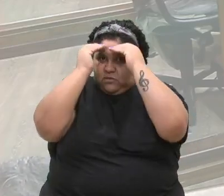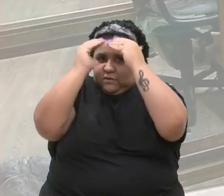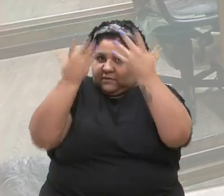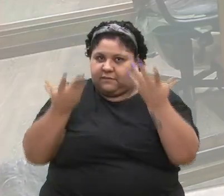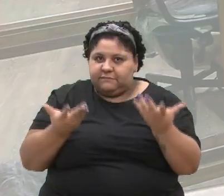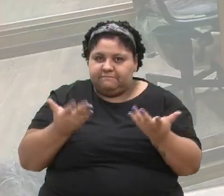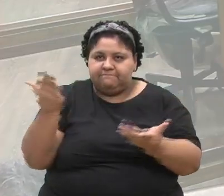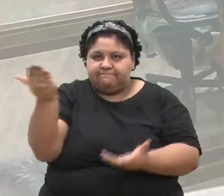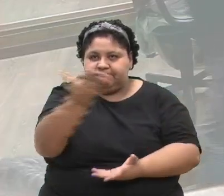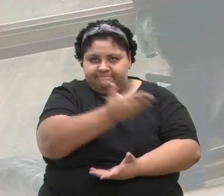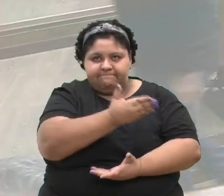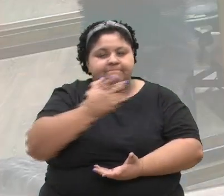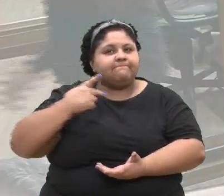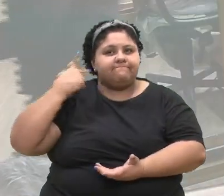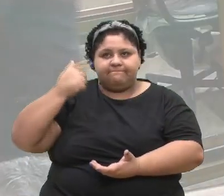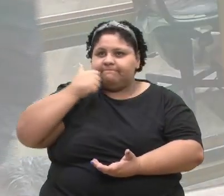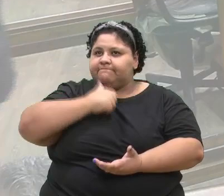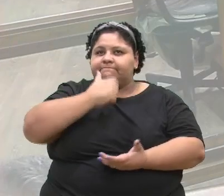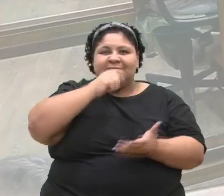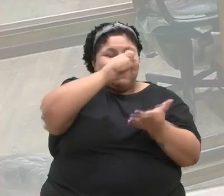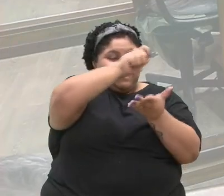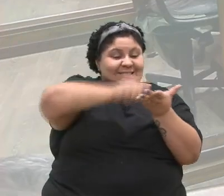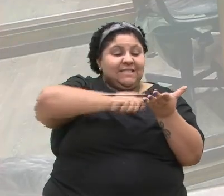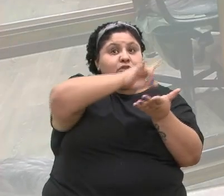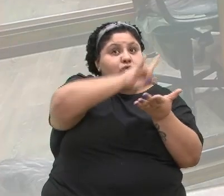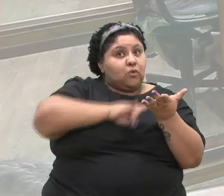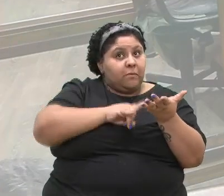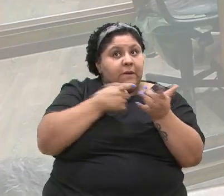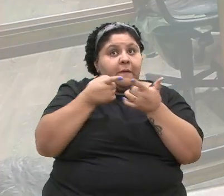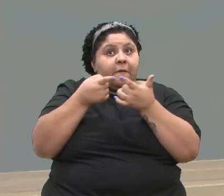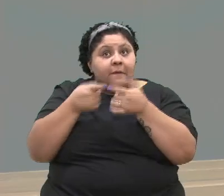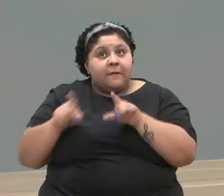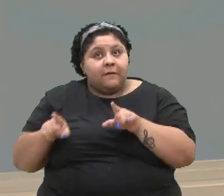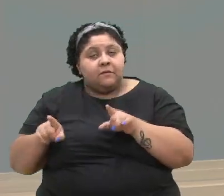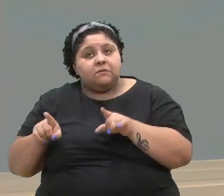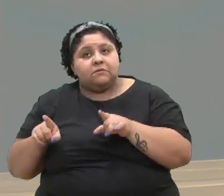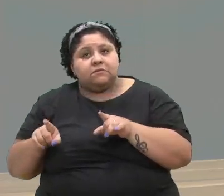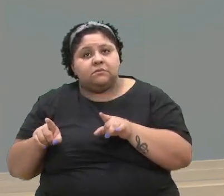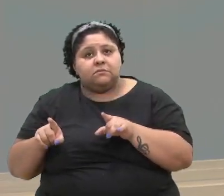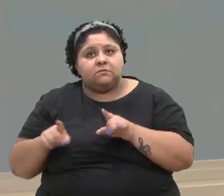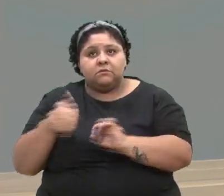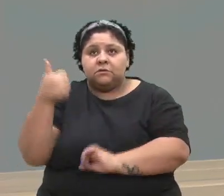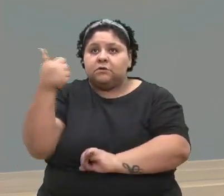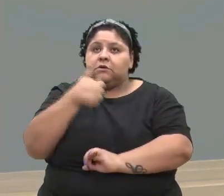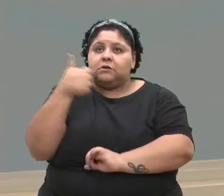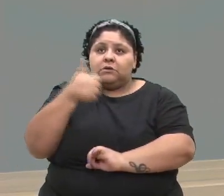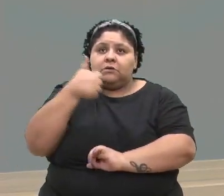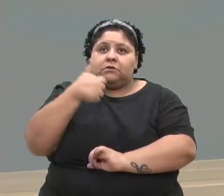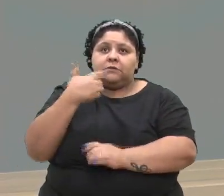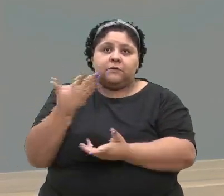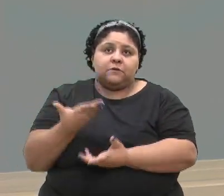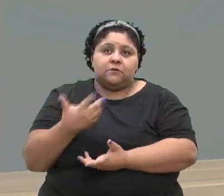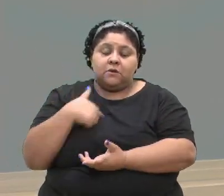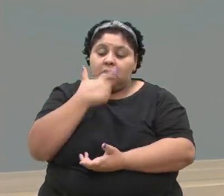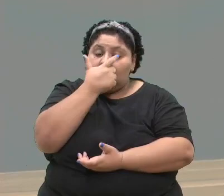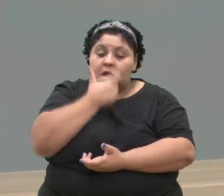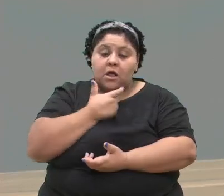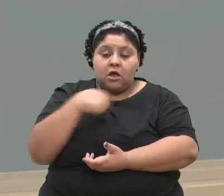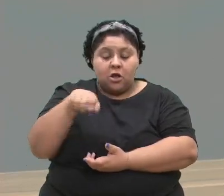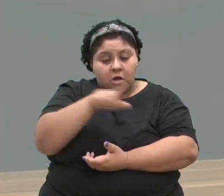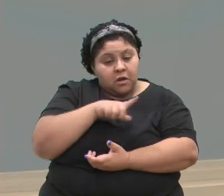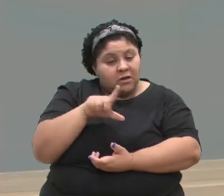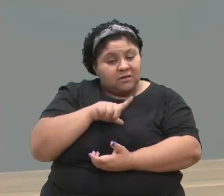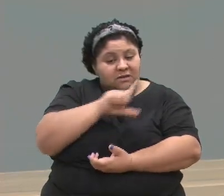aos colegas que assinam, né? Mas, primeiro, eu acho que nós temos